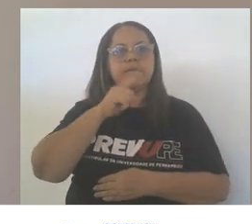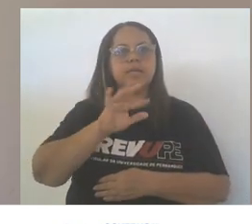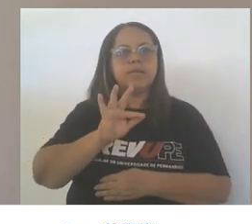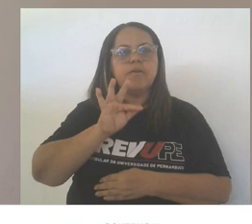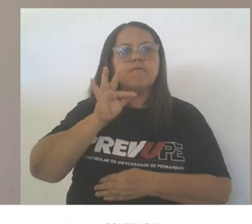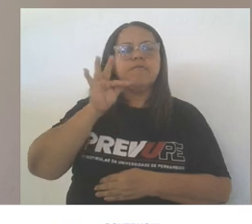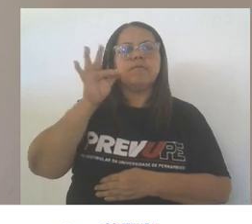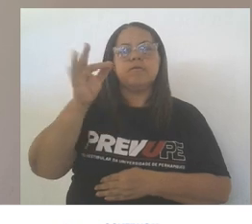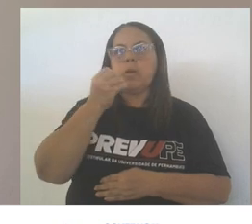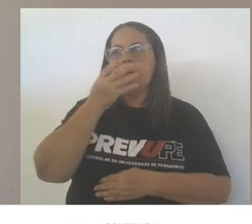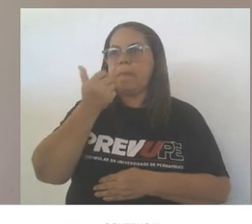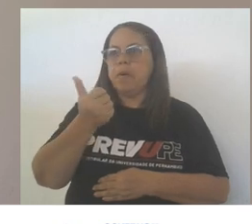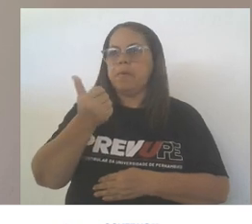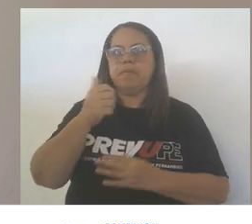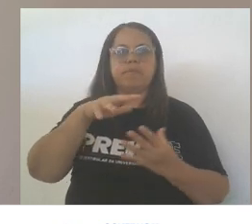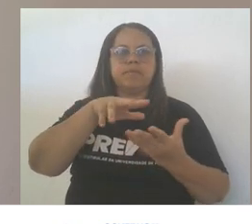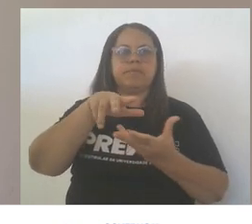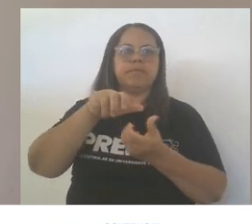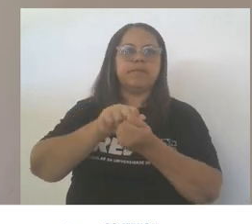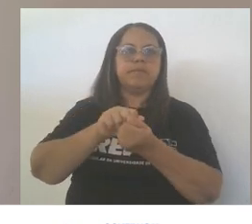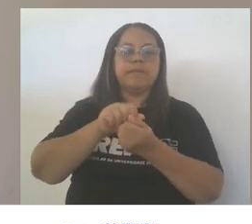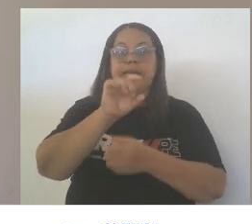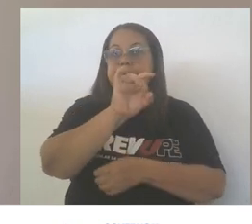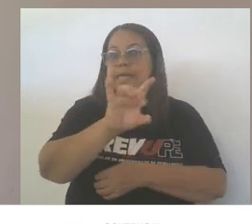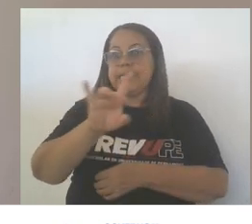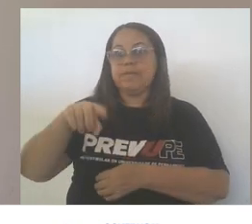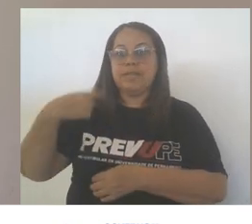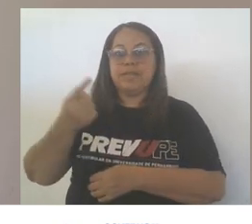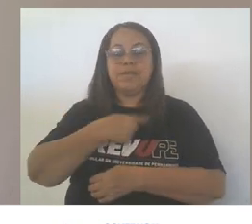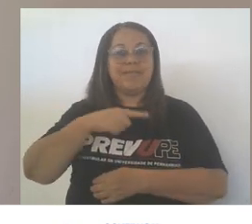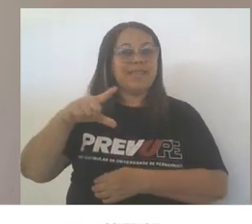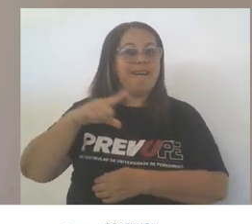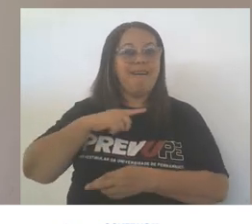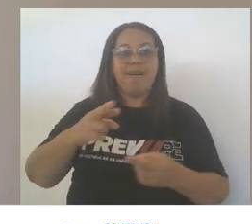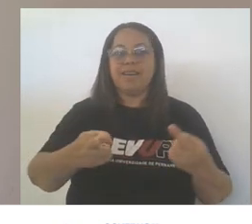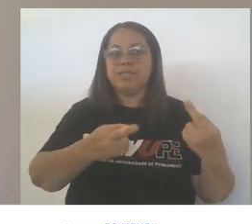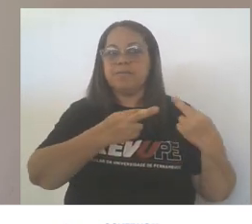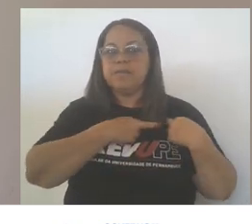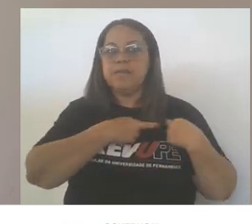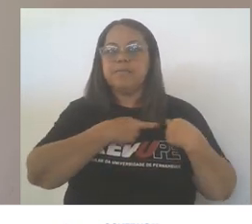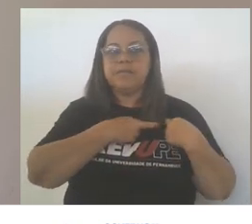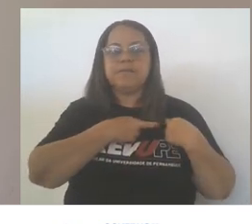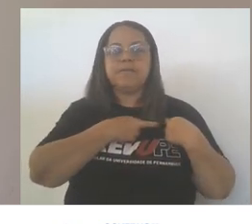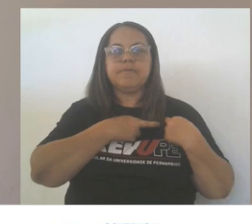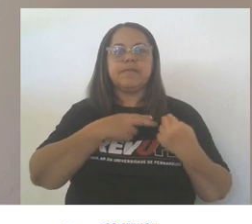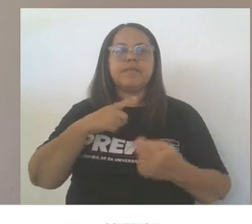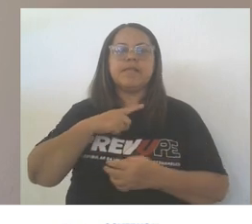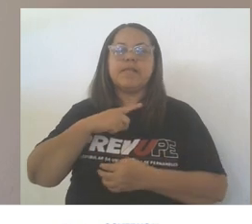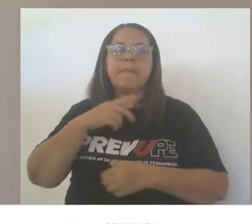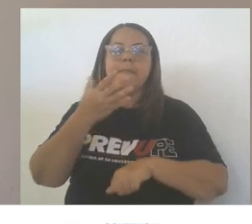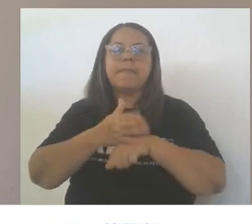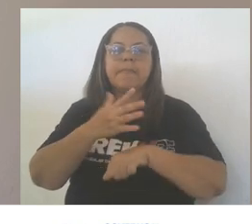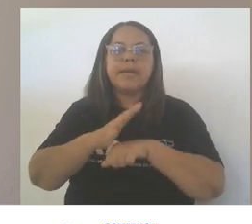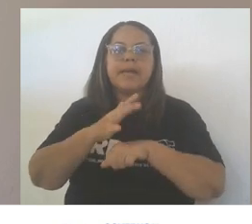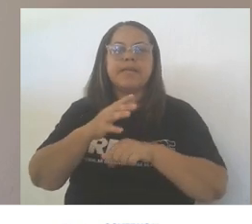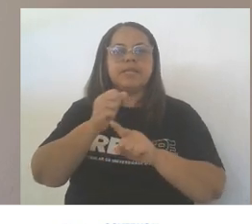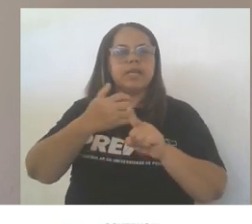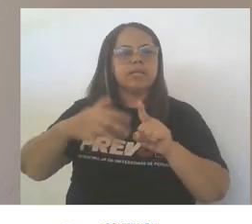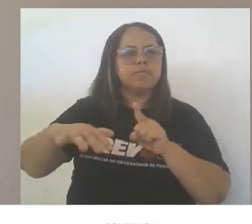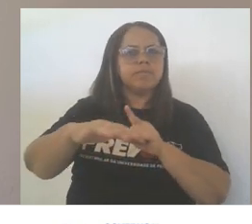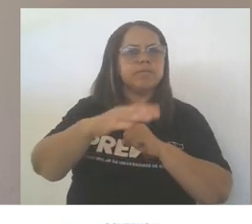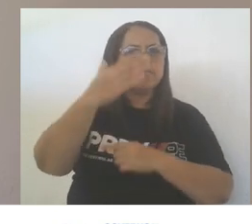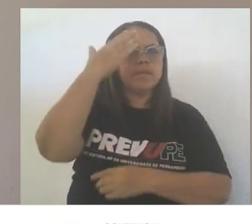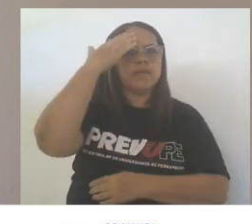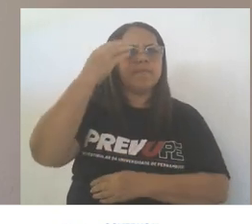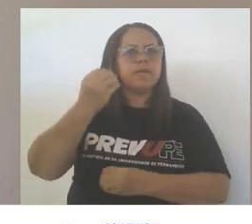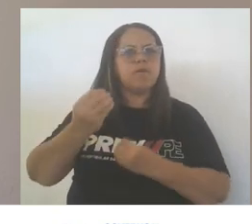futuro sustentável para o planeta. Cada um de nós tem a responsabilidade de adotar práticas ambientalmente